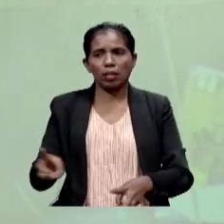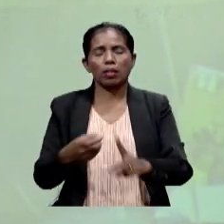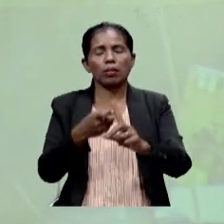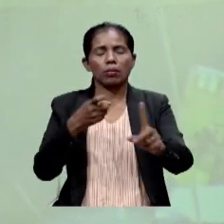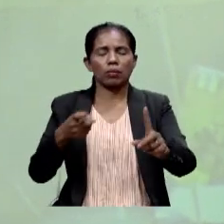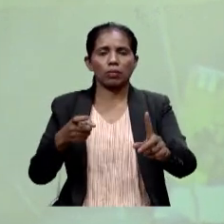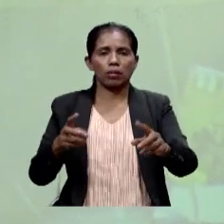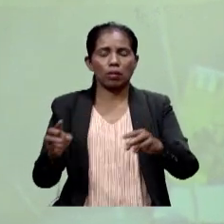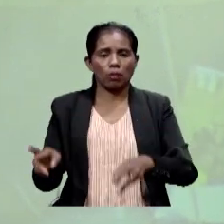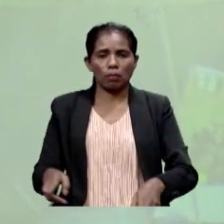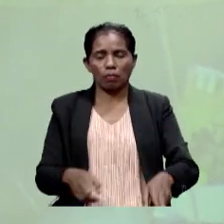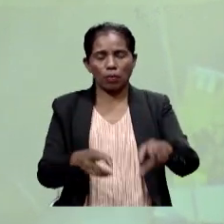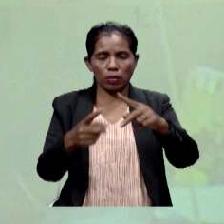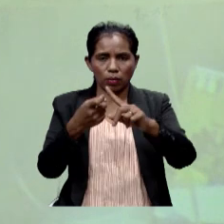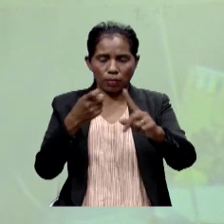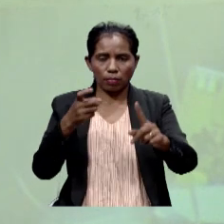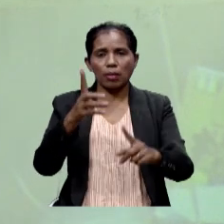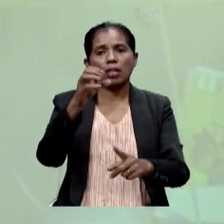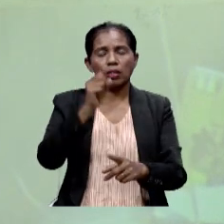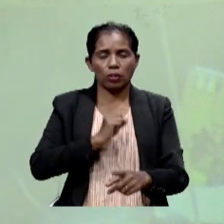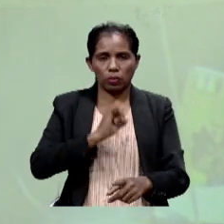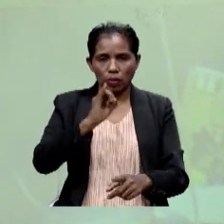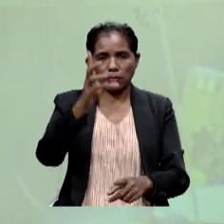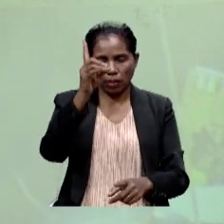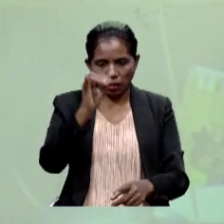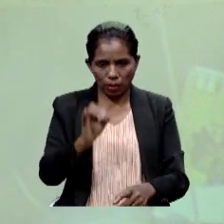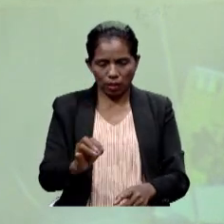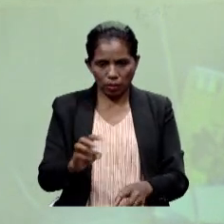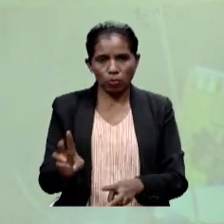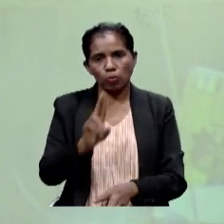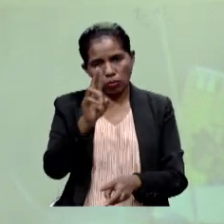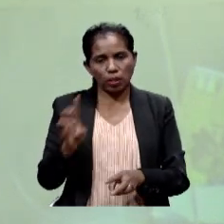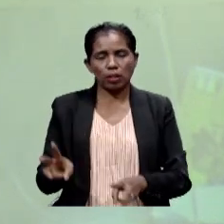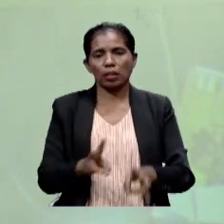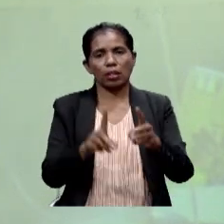masin liu kona ko vali ma mai capital di limos dalai de ne hotu